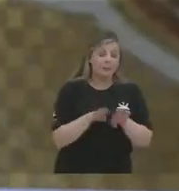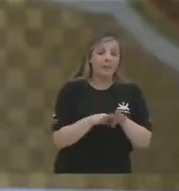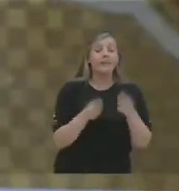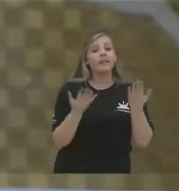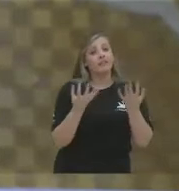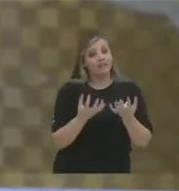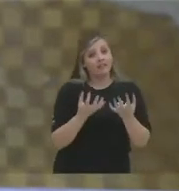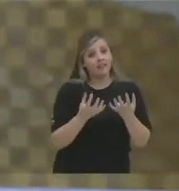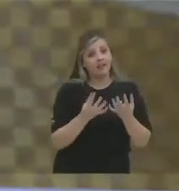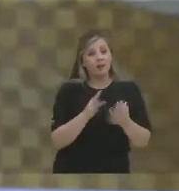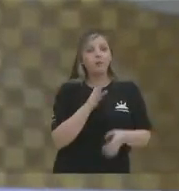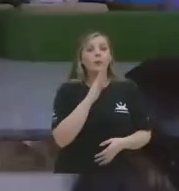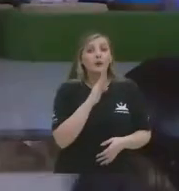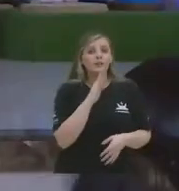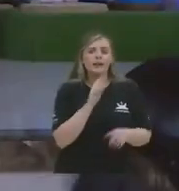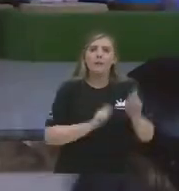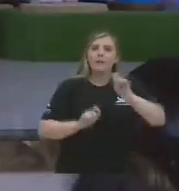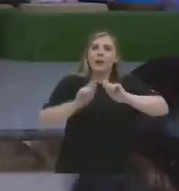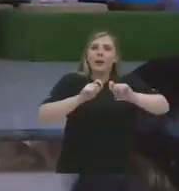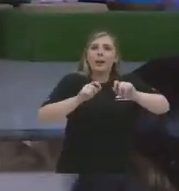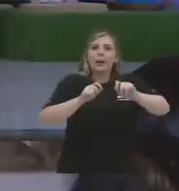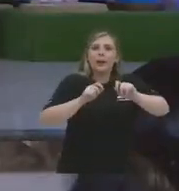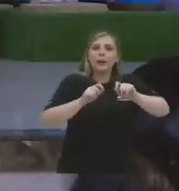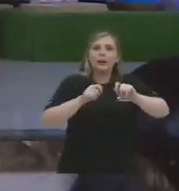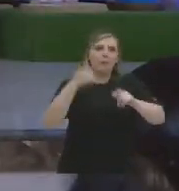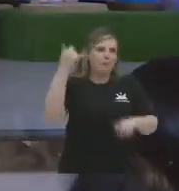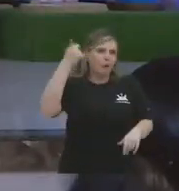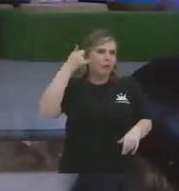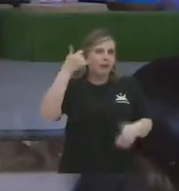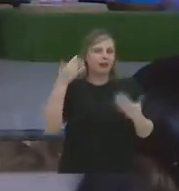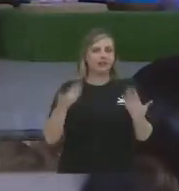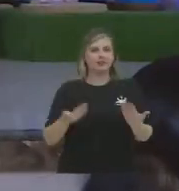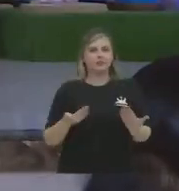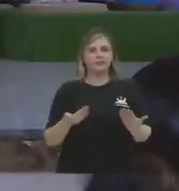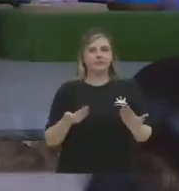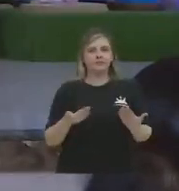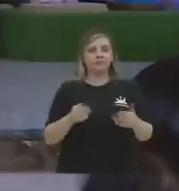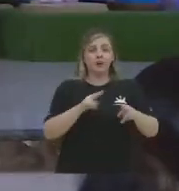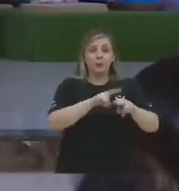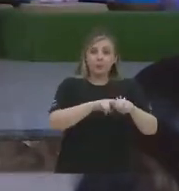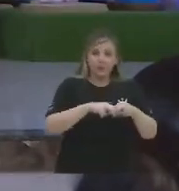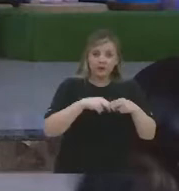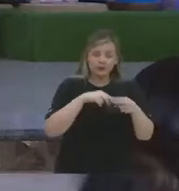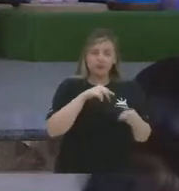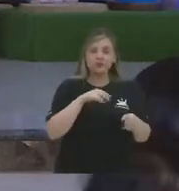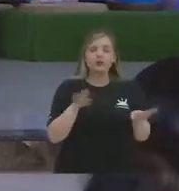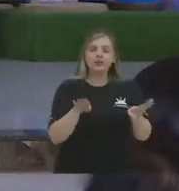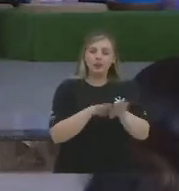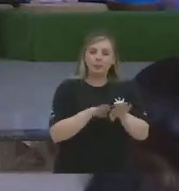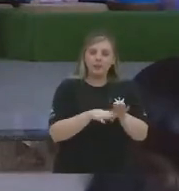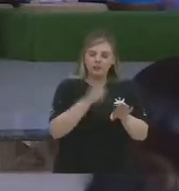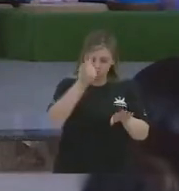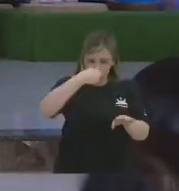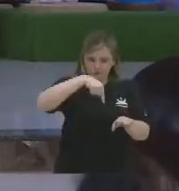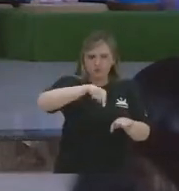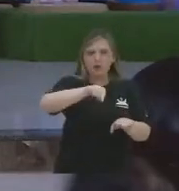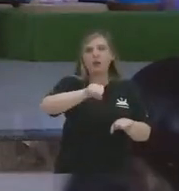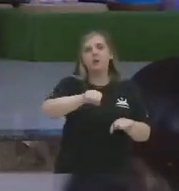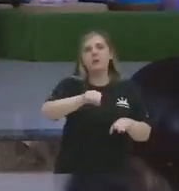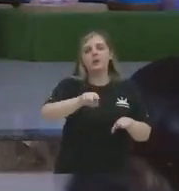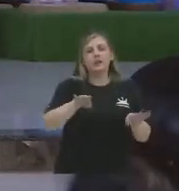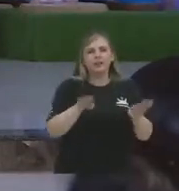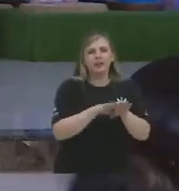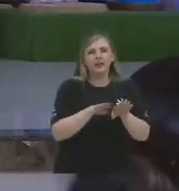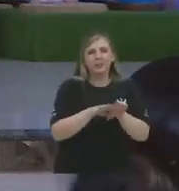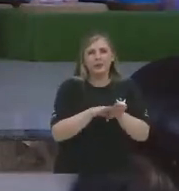conhecer quem era ele. Por isso, eles também vão e também eles passam a